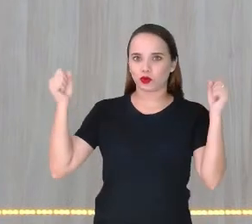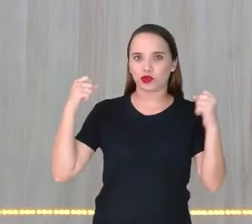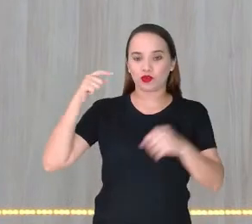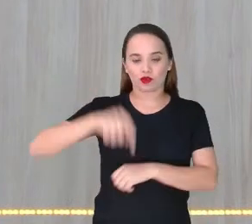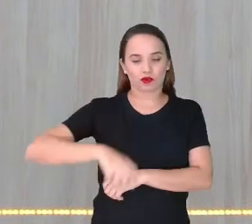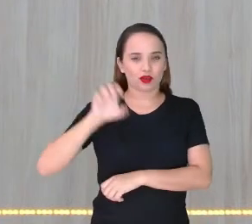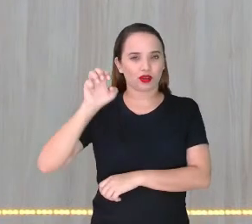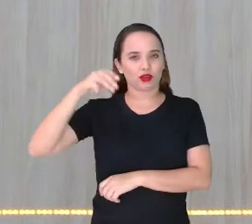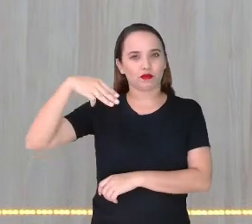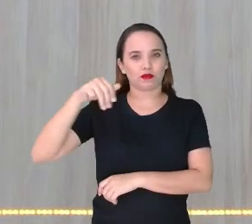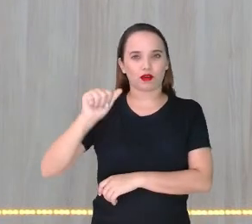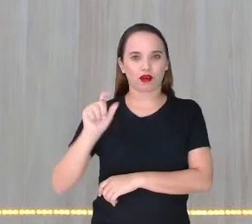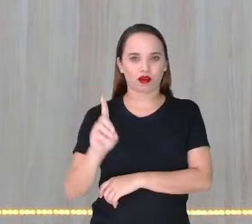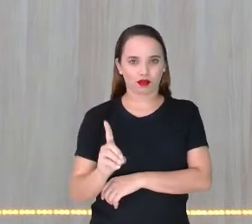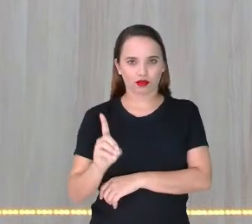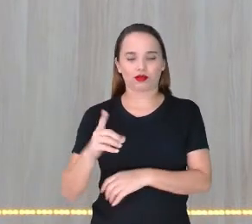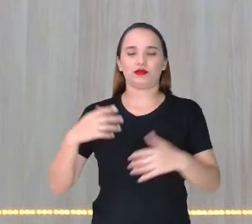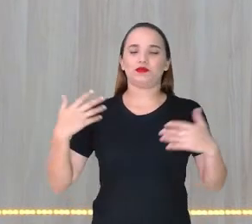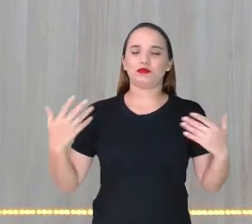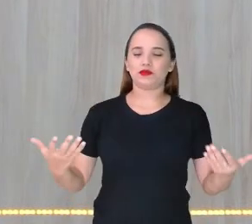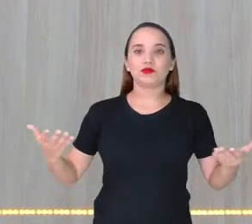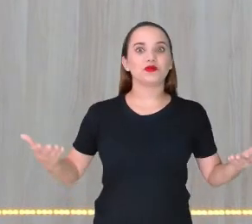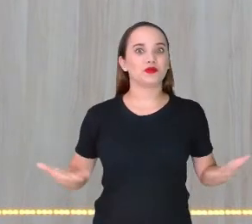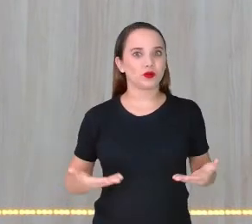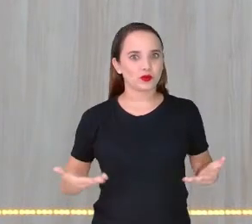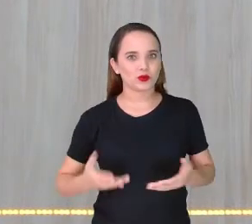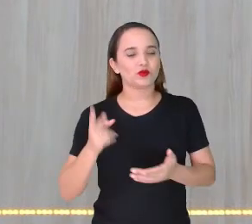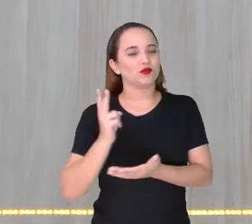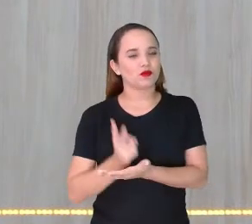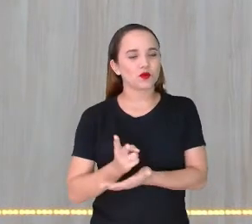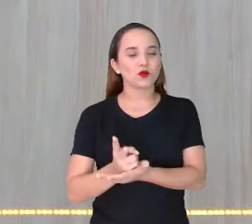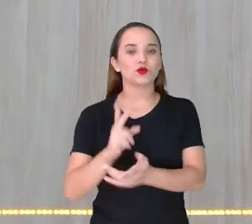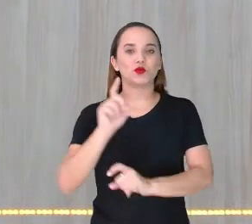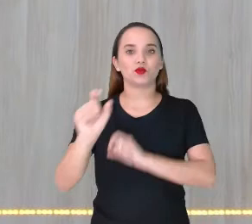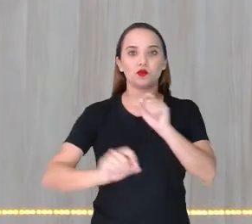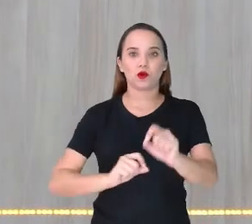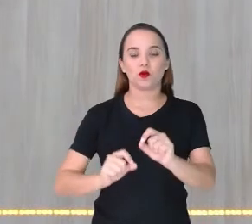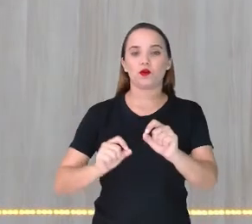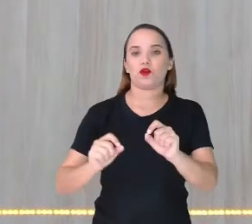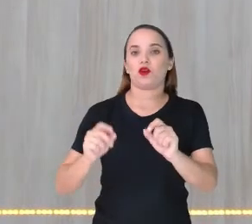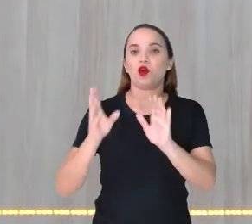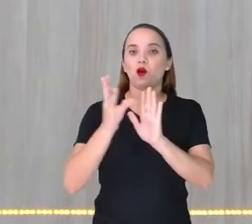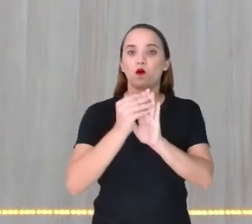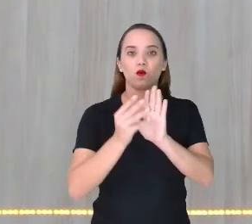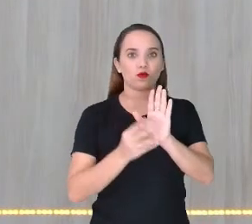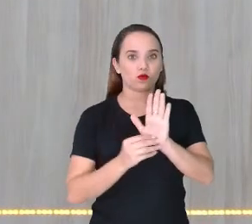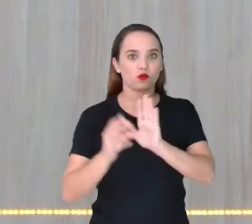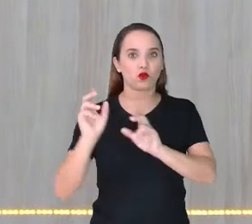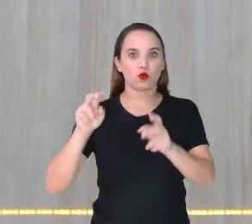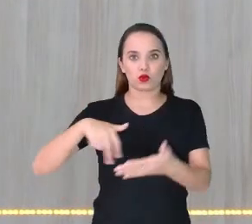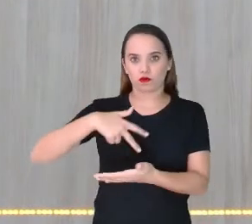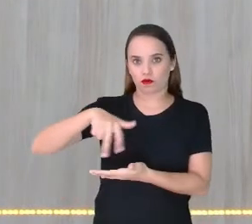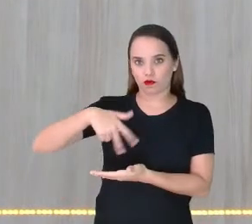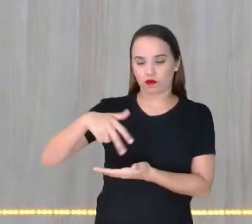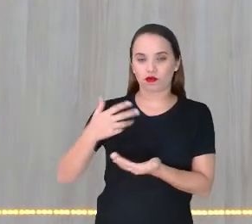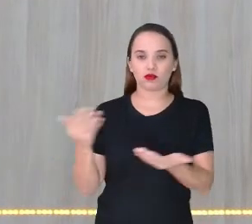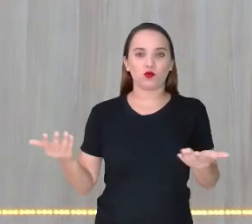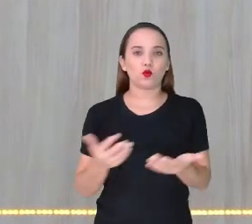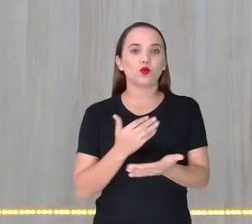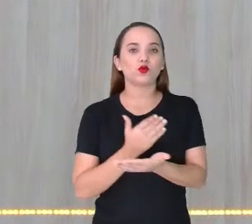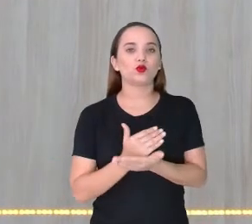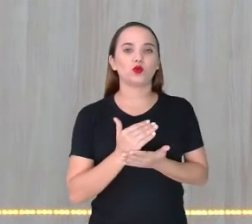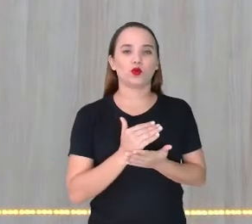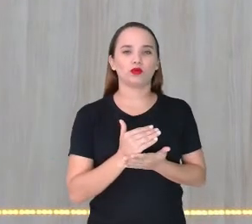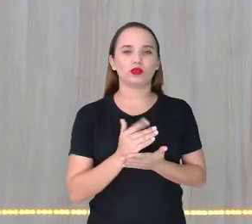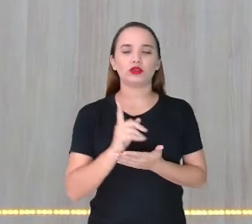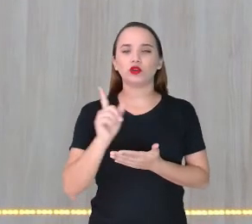do Recife. Então, hoje vamos dar continuidade ao nosso conteúdo de dança, né? Hoje começando com